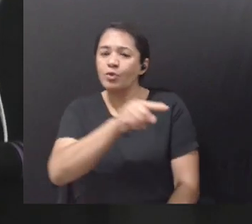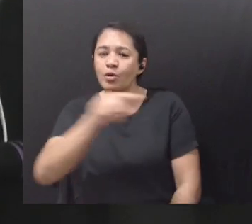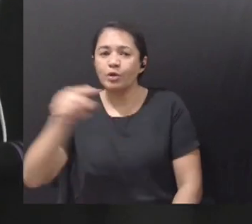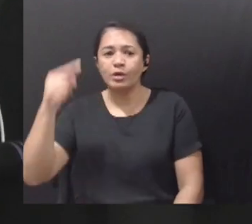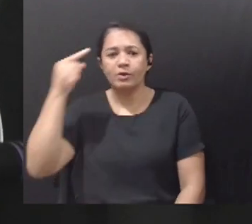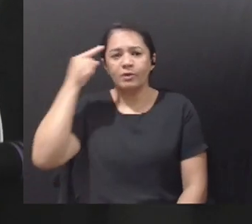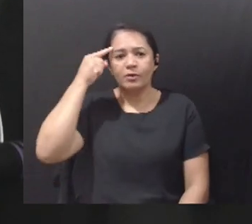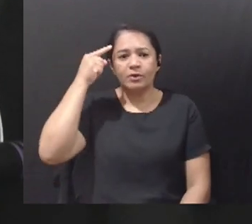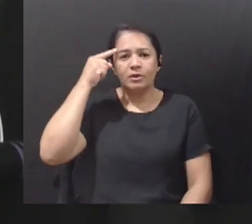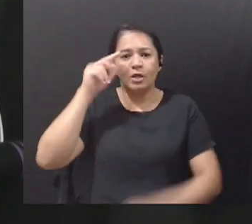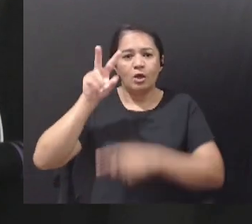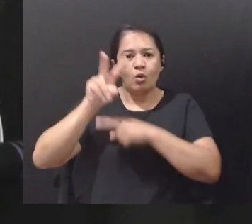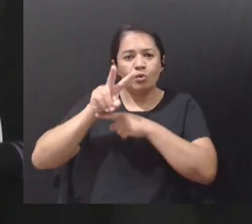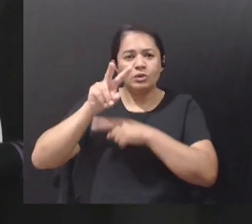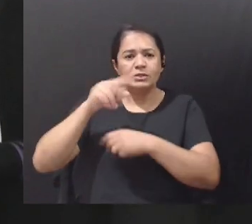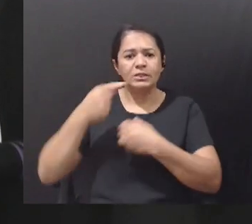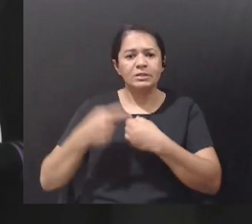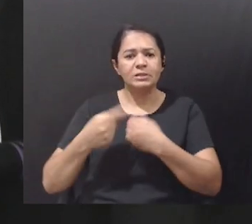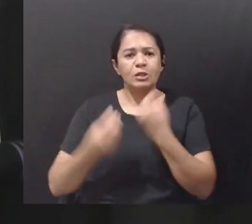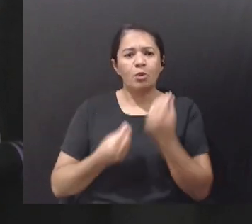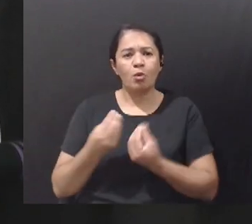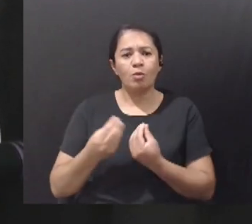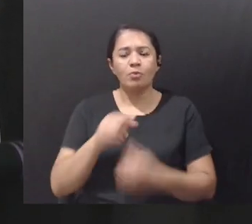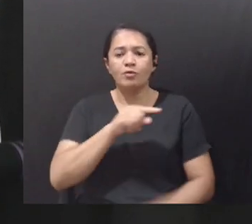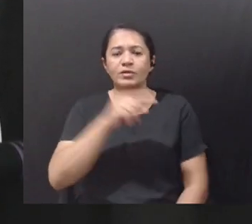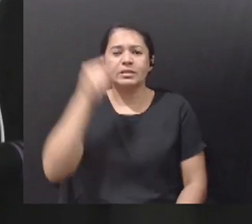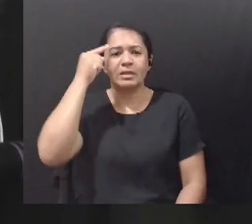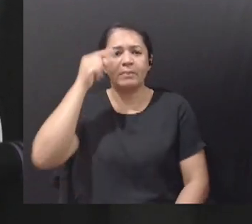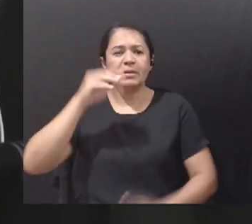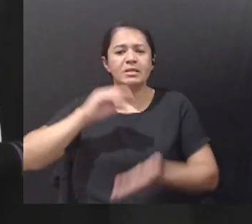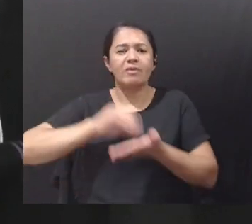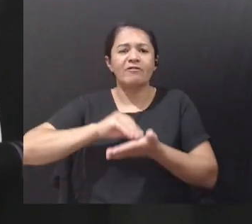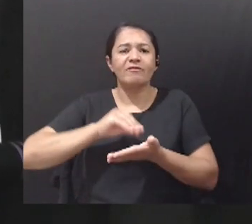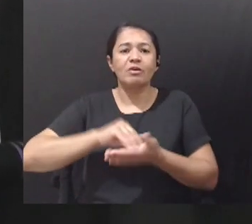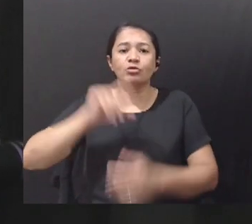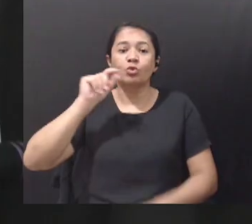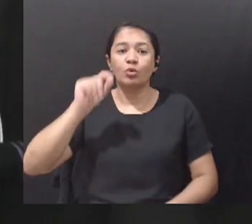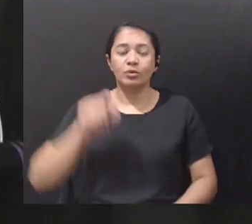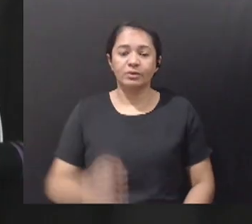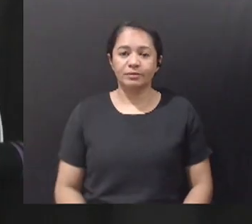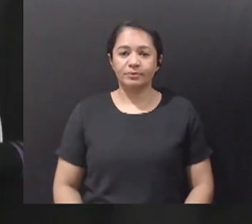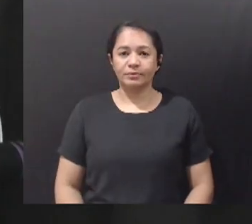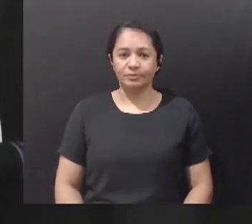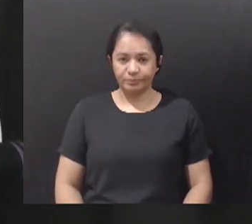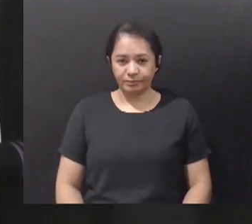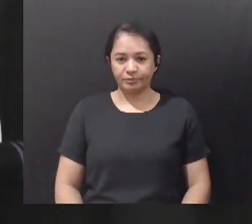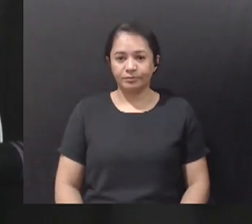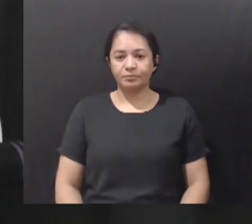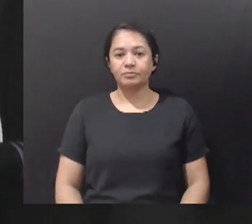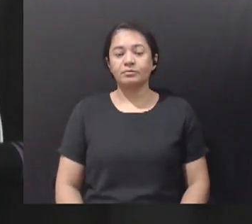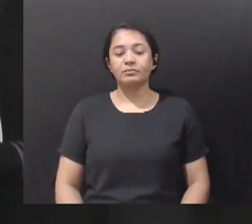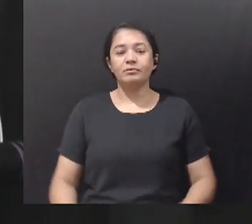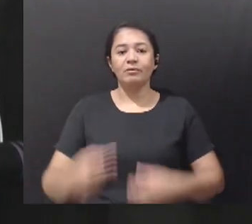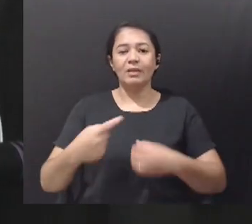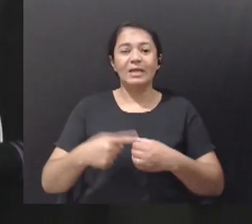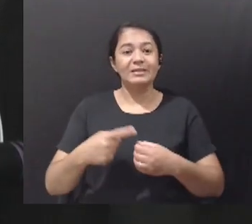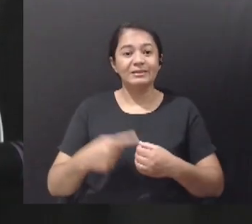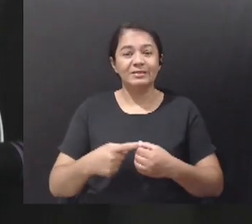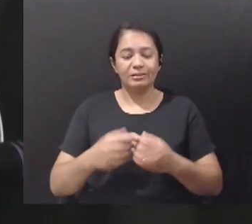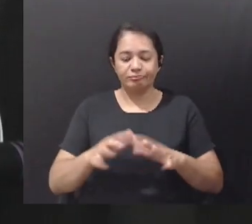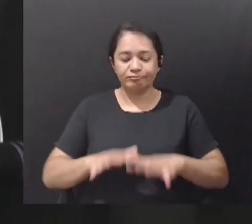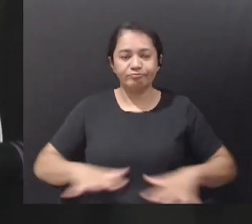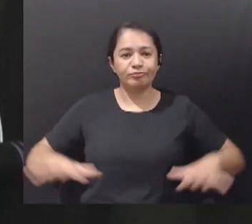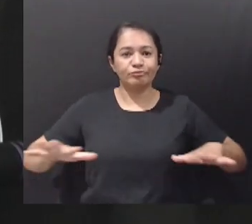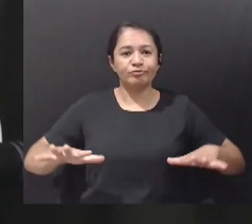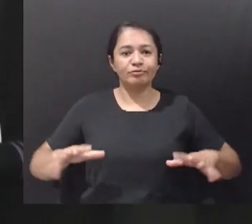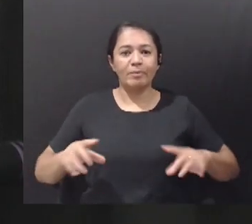da cidade? O que você pensa que falta? E a cidade, ela é homogênea, né, de uma forma, mas ela é